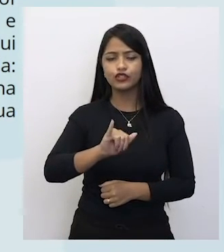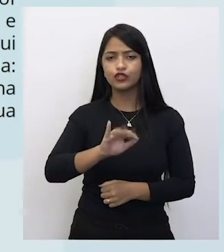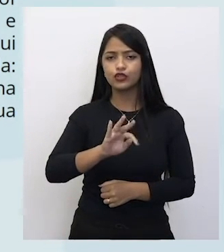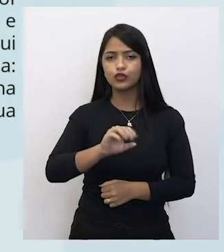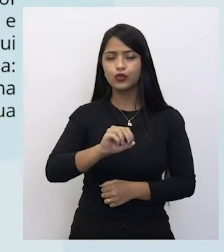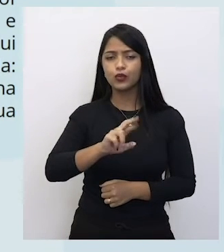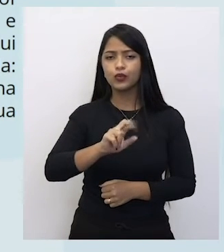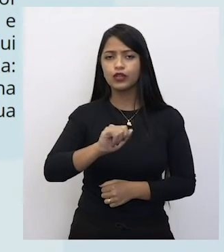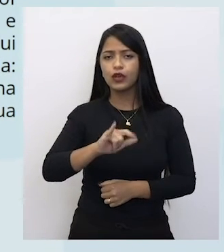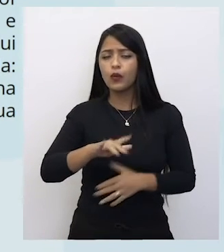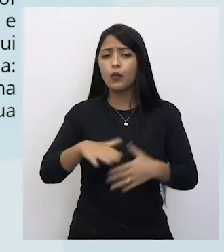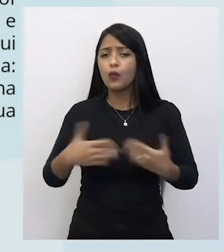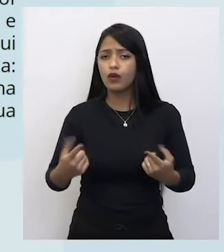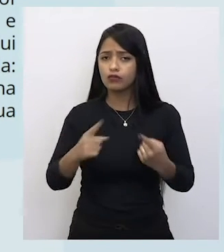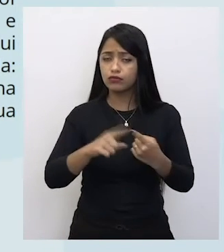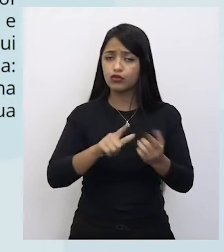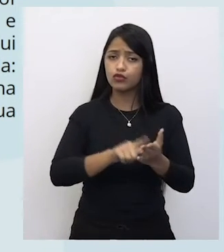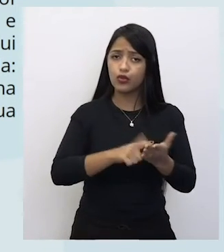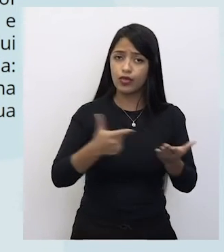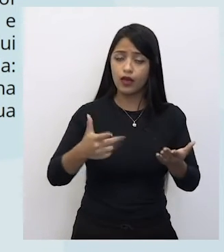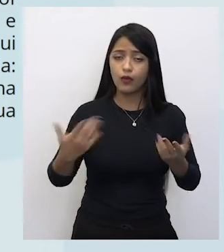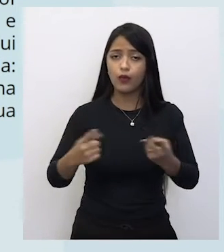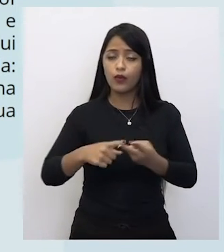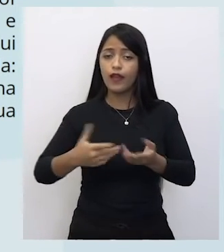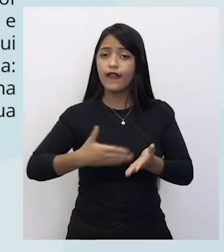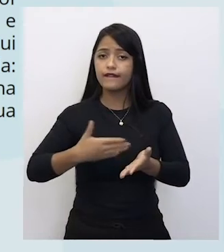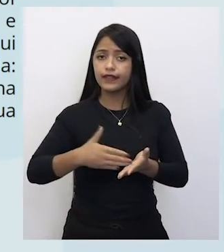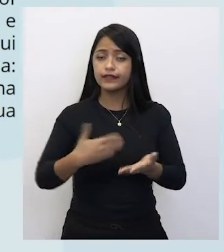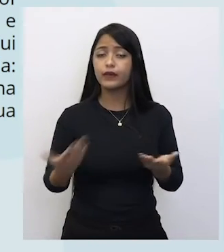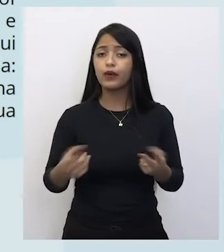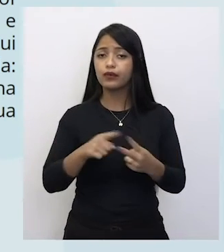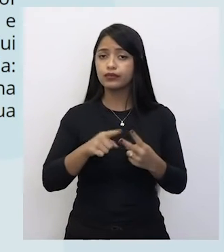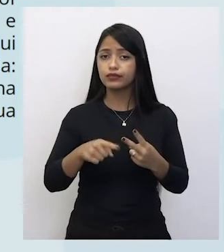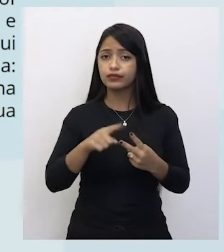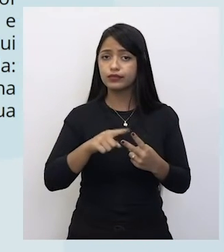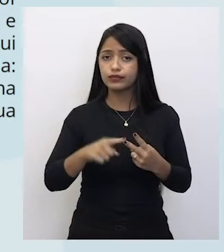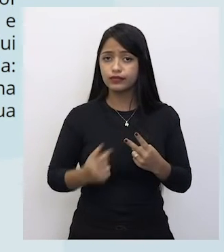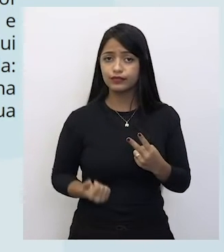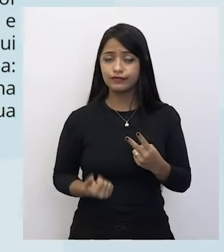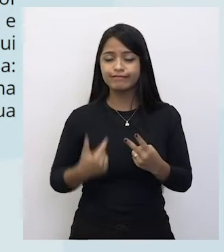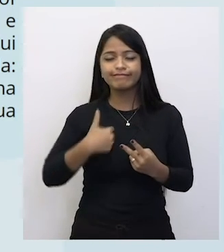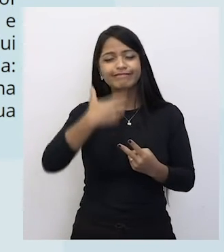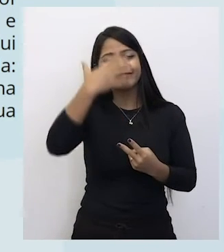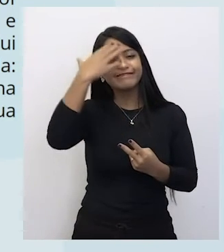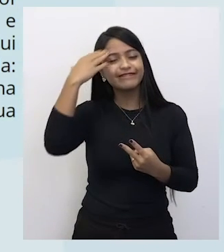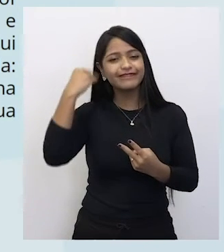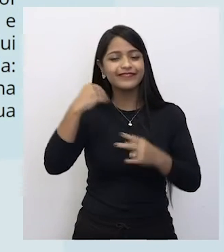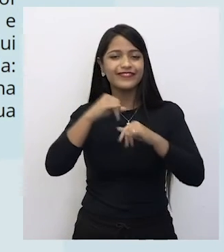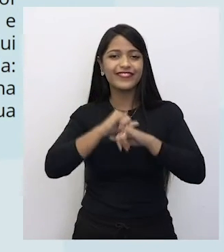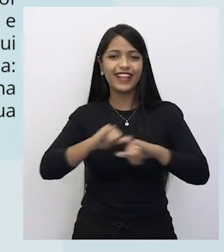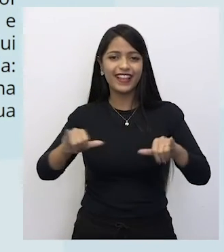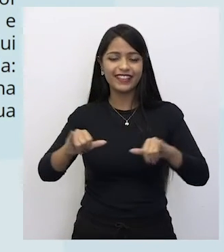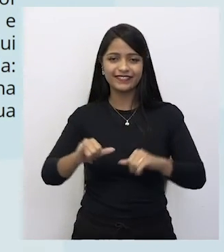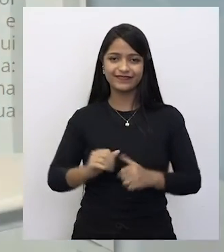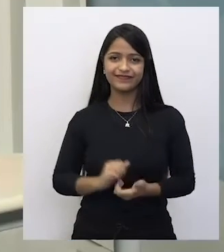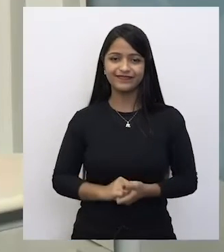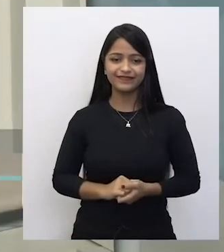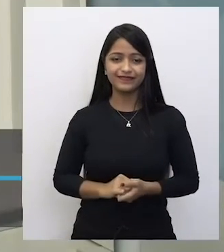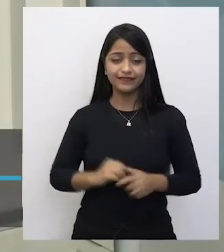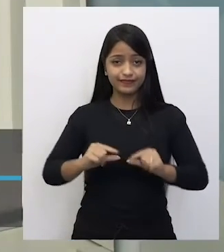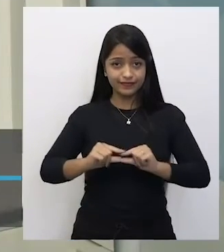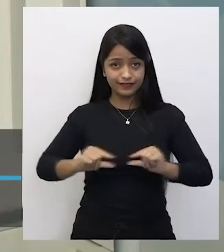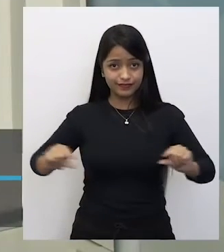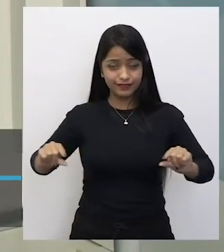de jornal ou ele é de revista? Acho que eu não falei, né, lá em cima, no final. Aqui, é, ó, disponível, desculpa, ó, no anterior.